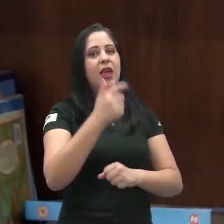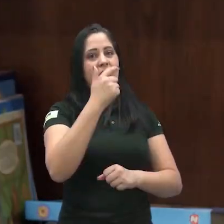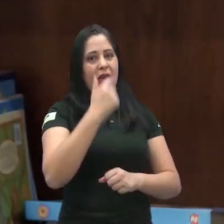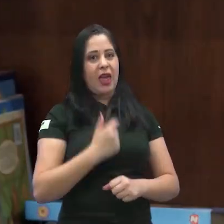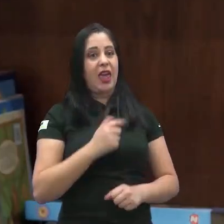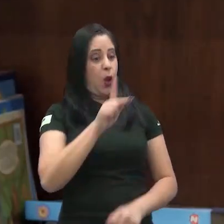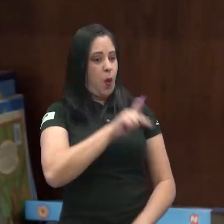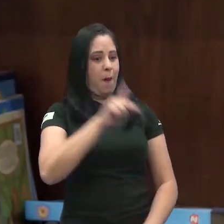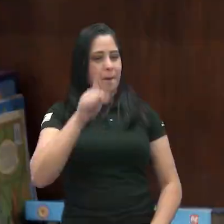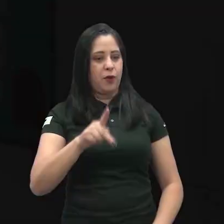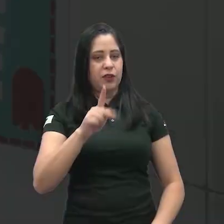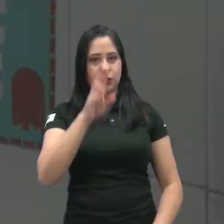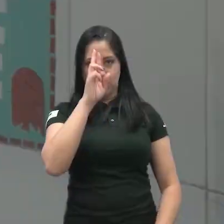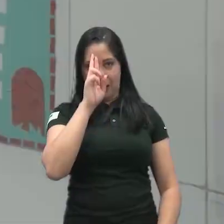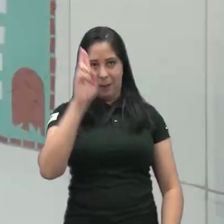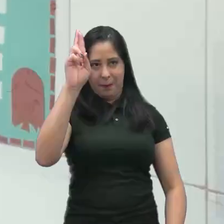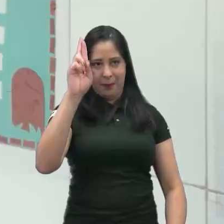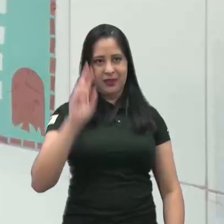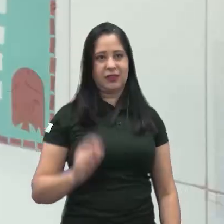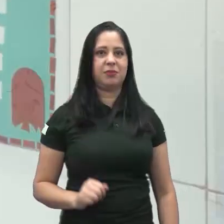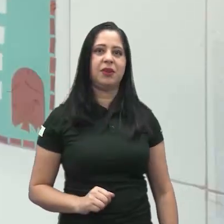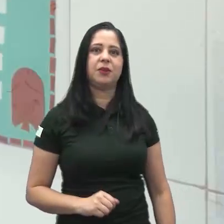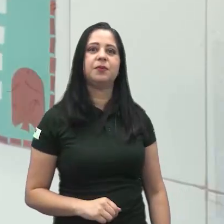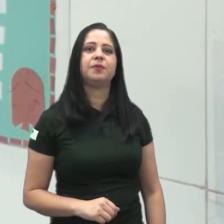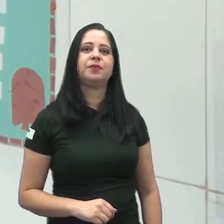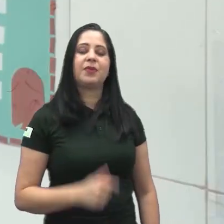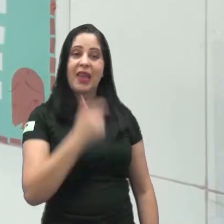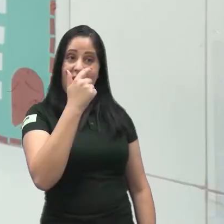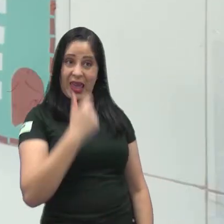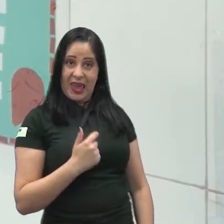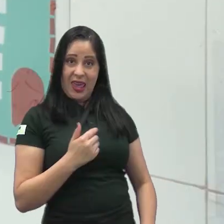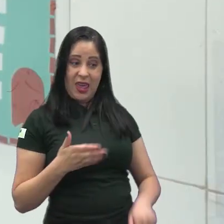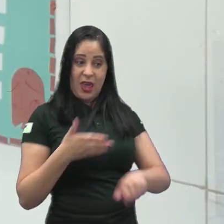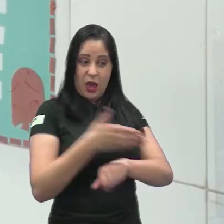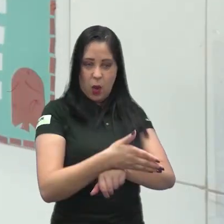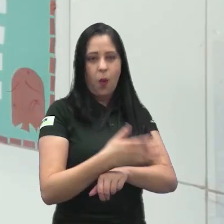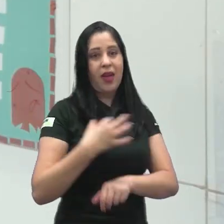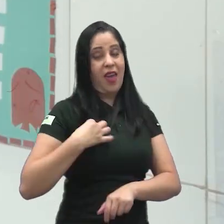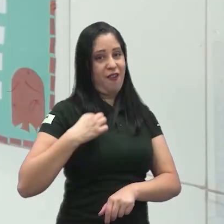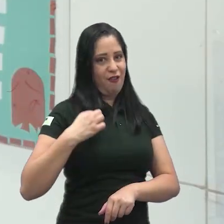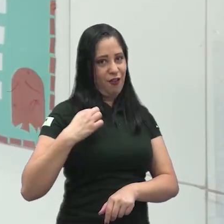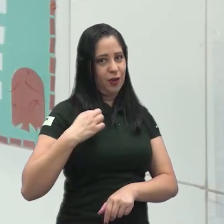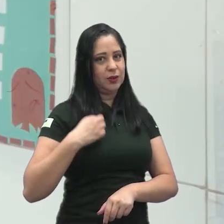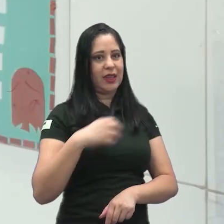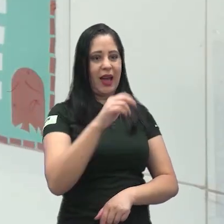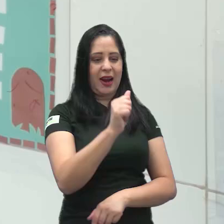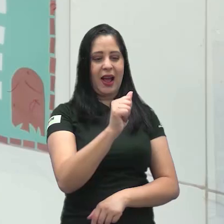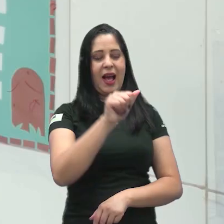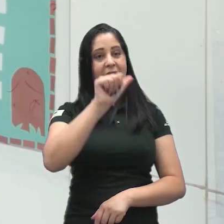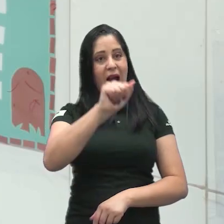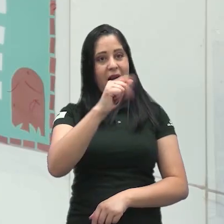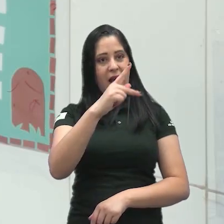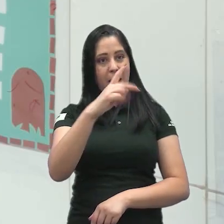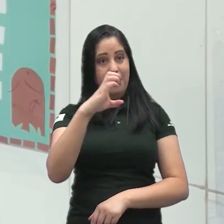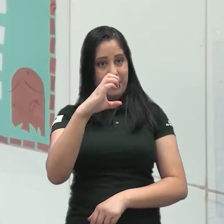a ser professora do berçário. Eu vim trabalhar no Éden Lar como voluntária da APEC